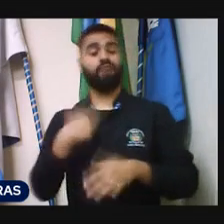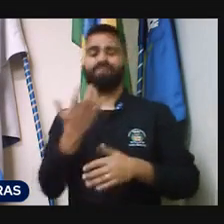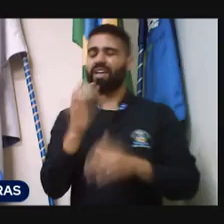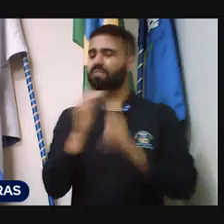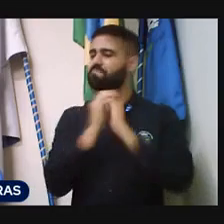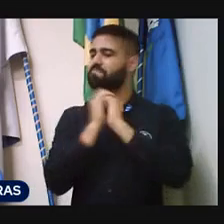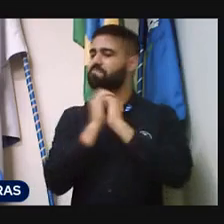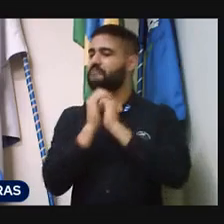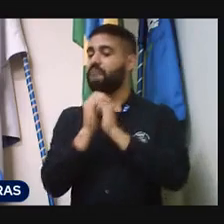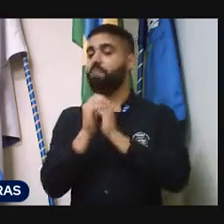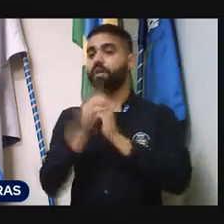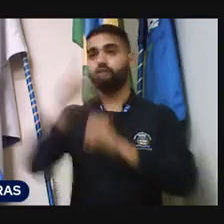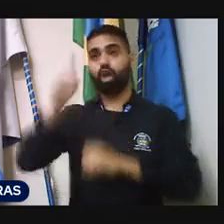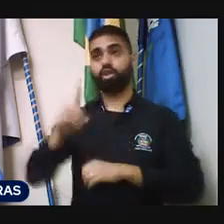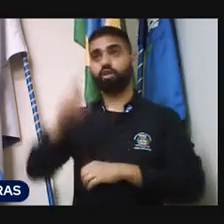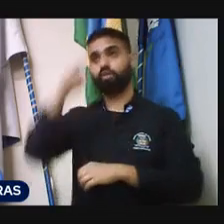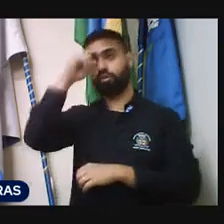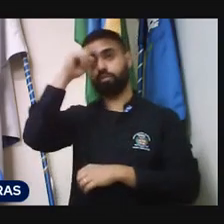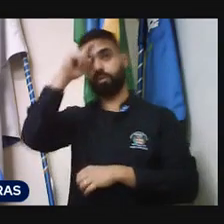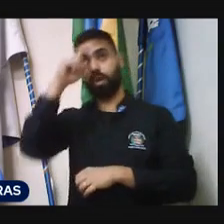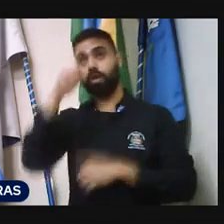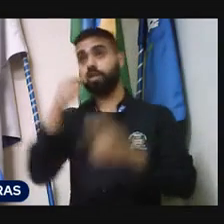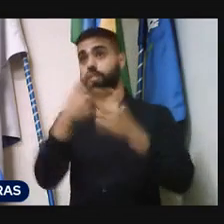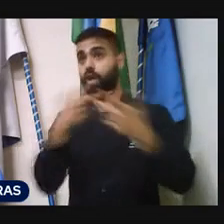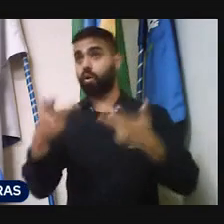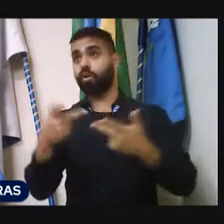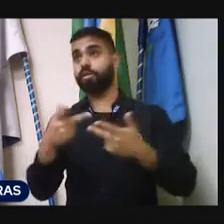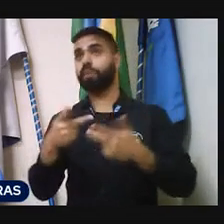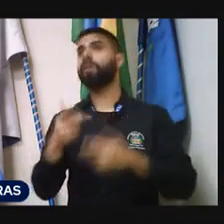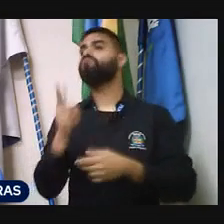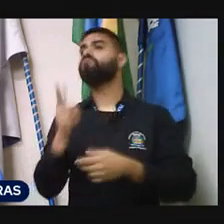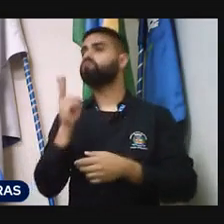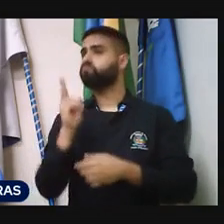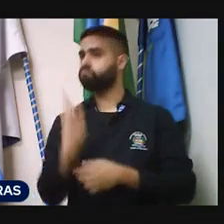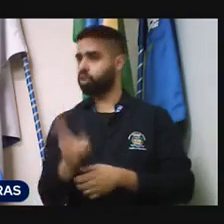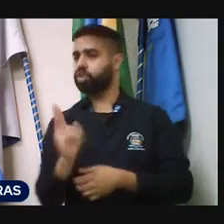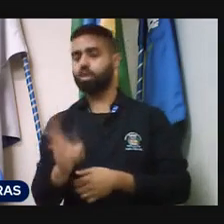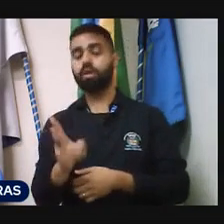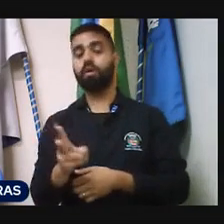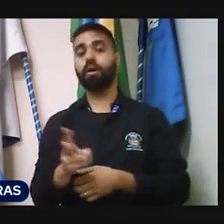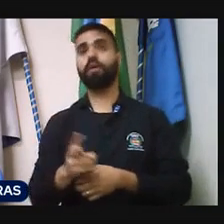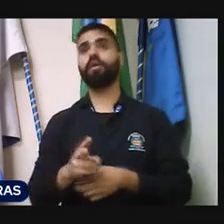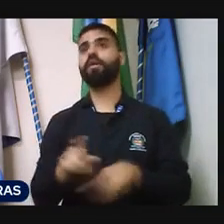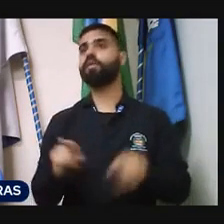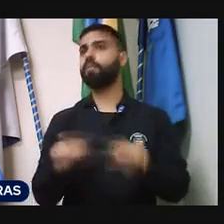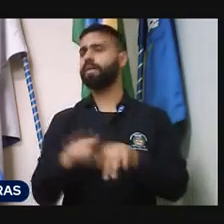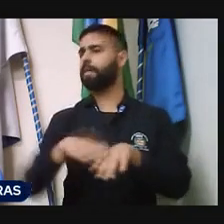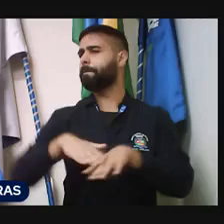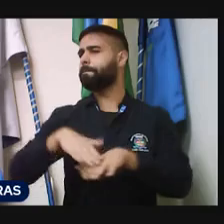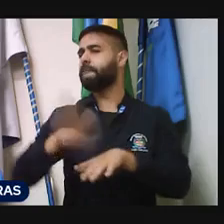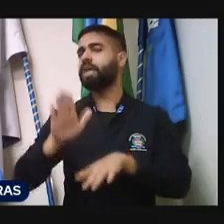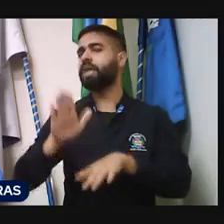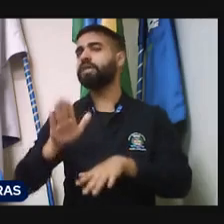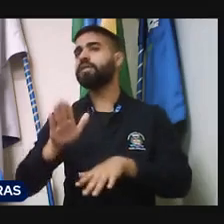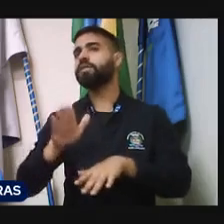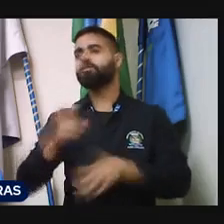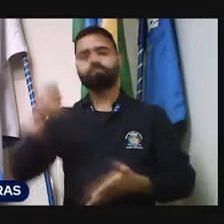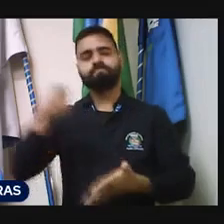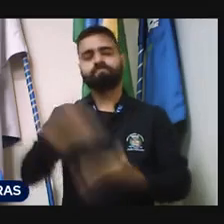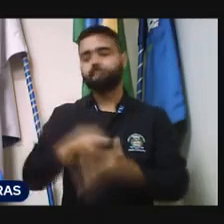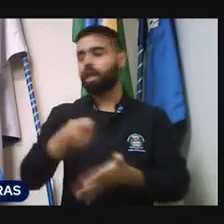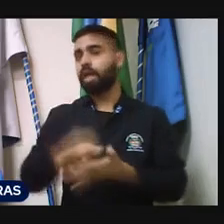Monteiro e dizer que esse exercício da prestação de contas ele vai ser exercido de forma ainda mais contundente